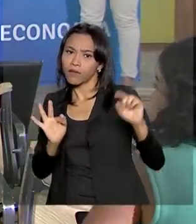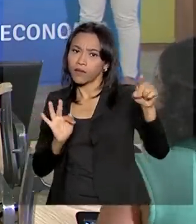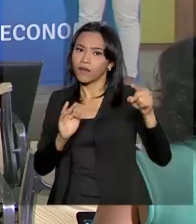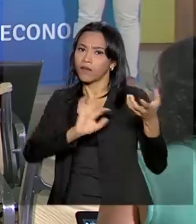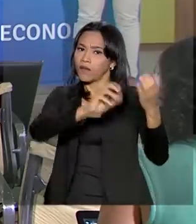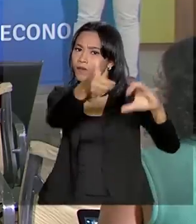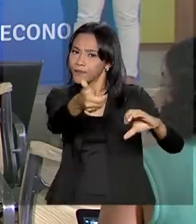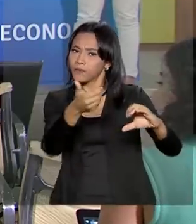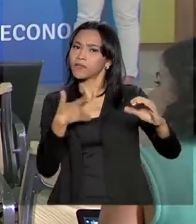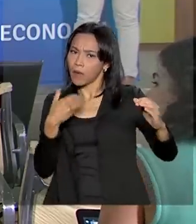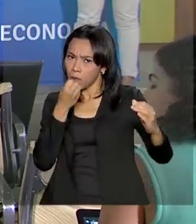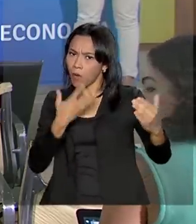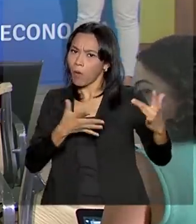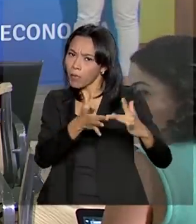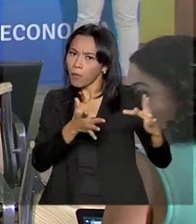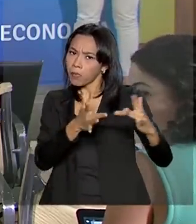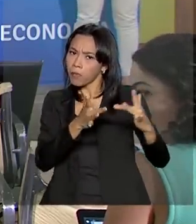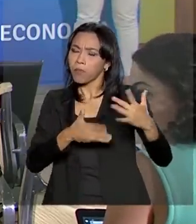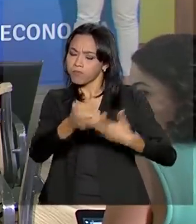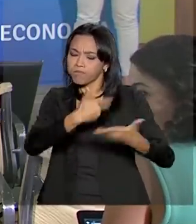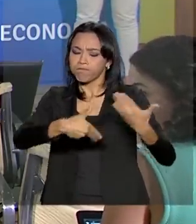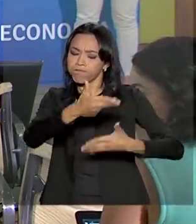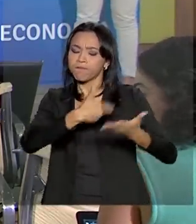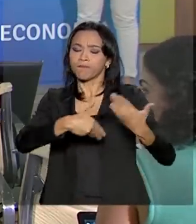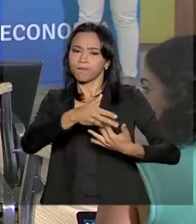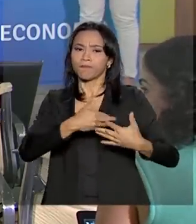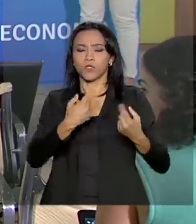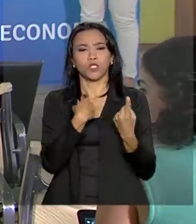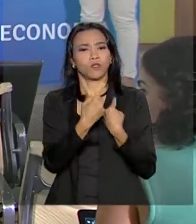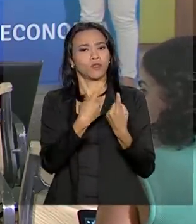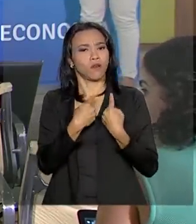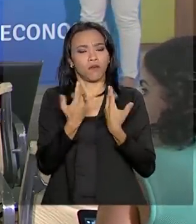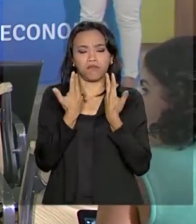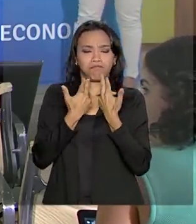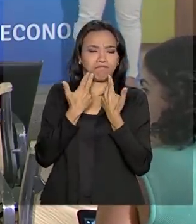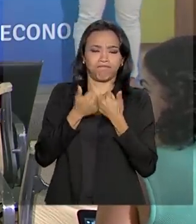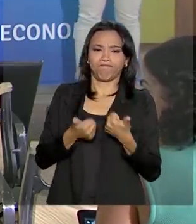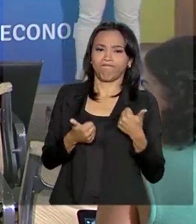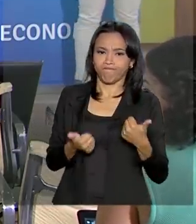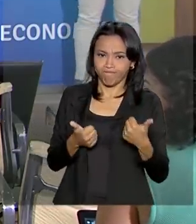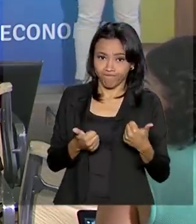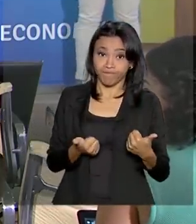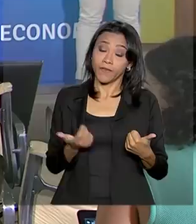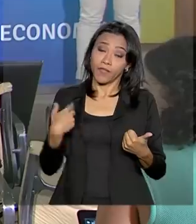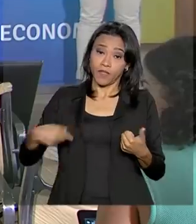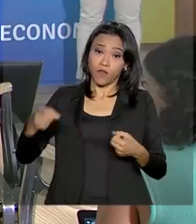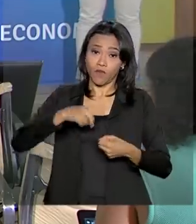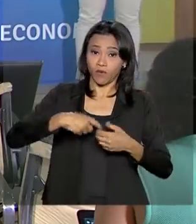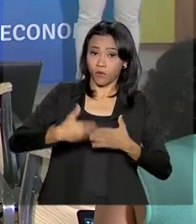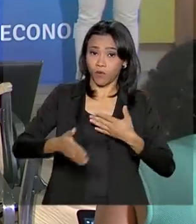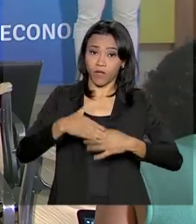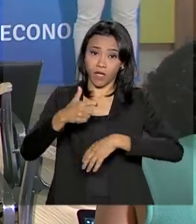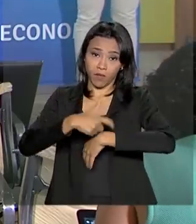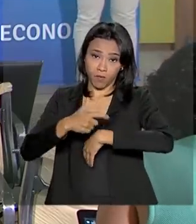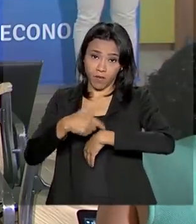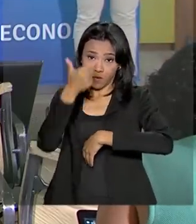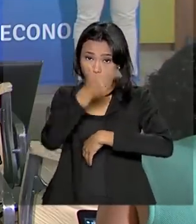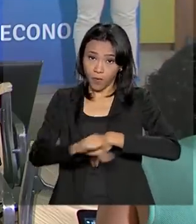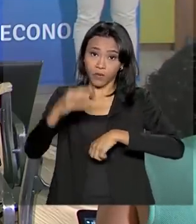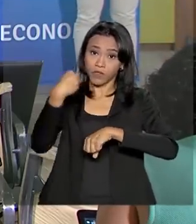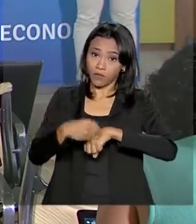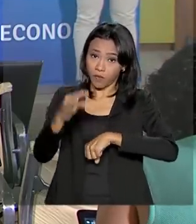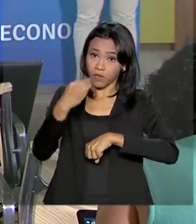que eles querem que tenha um diálogo, que seja mantido um diálogo tranquilo com os parlamentares. Eu volto a qualquer momento com mais